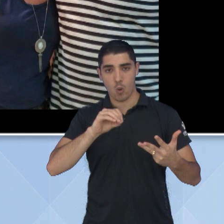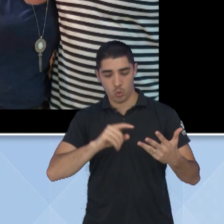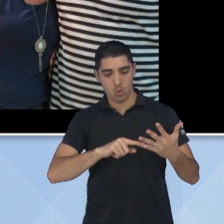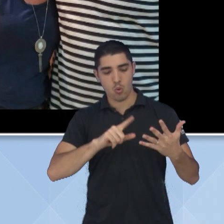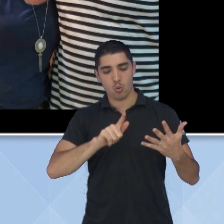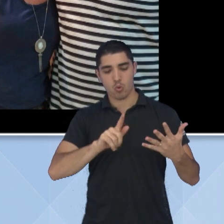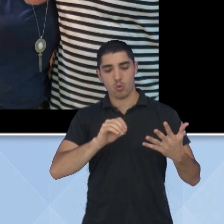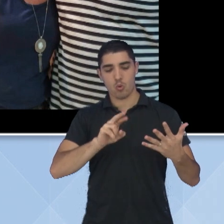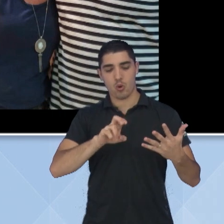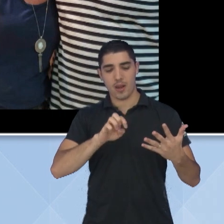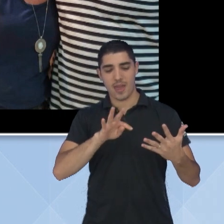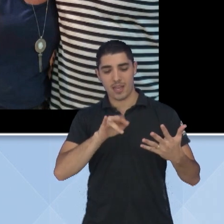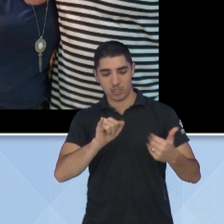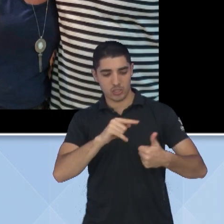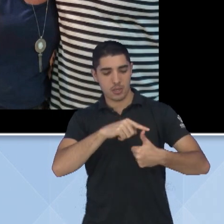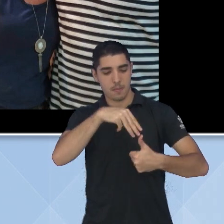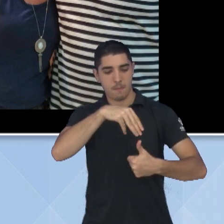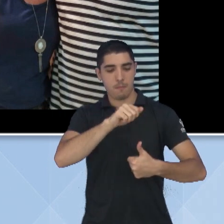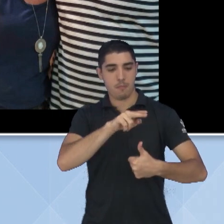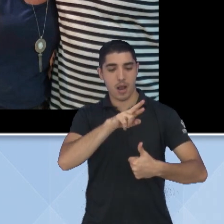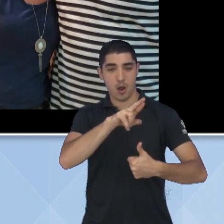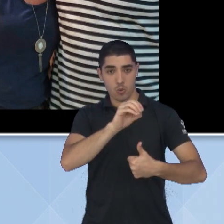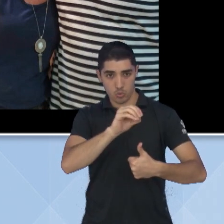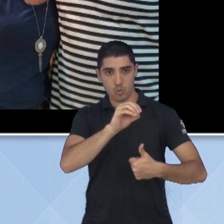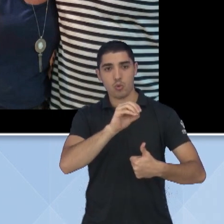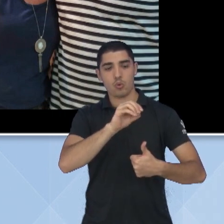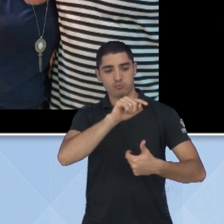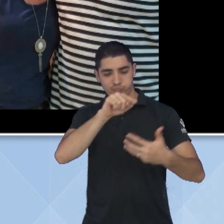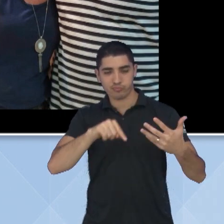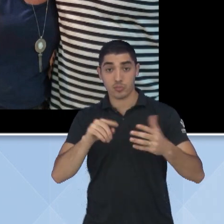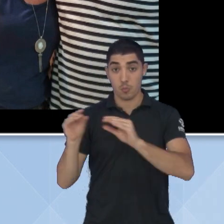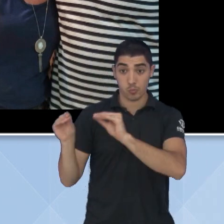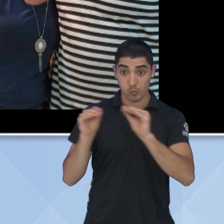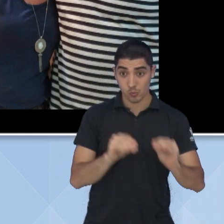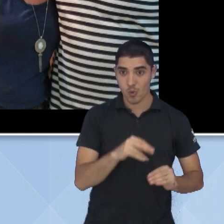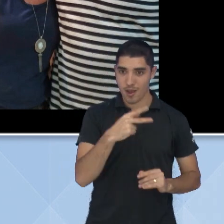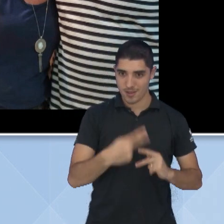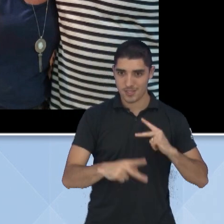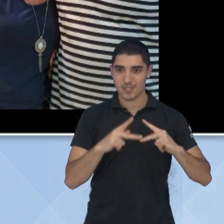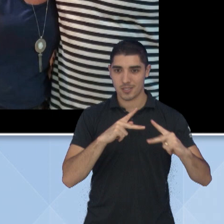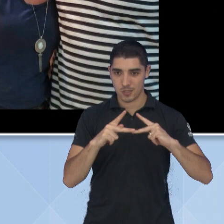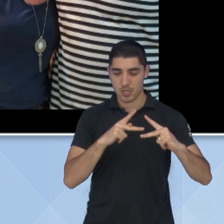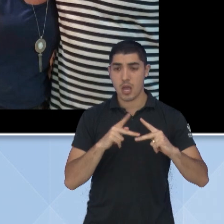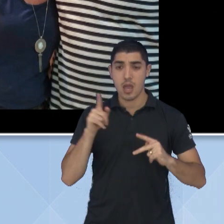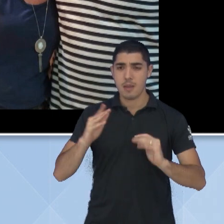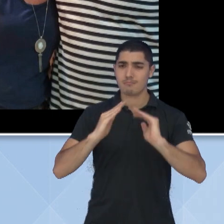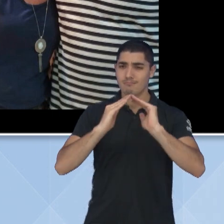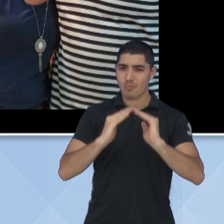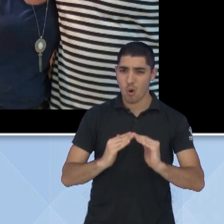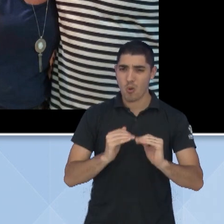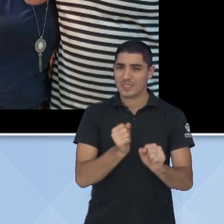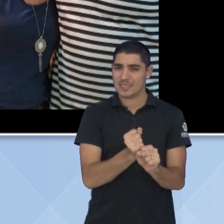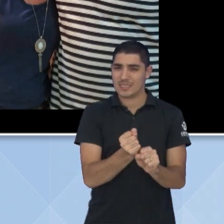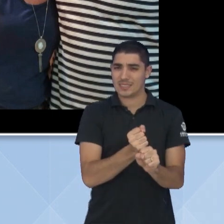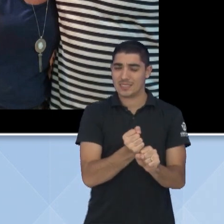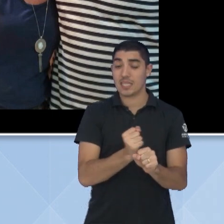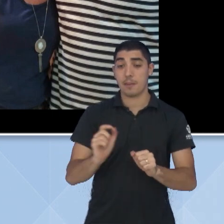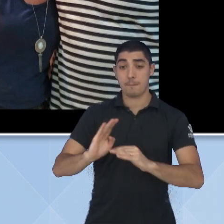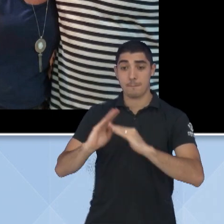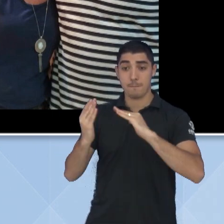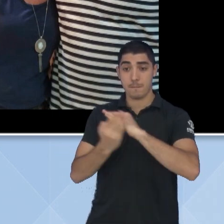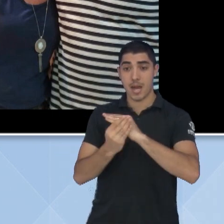conosco, Mauro, para São José dos Campos durante a sua infância. Residiu por muitos anos na Vila